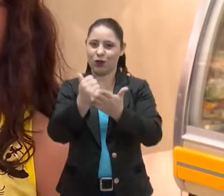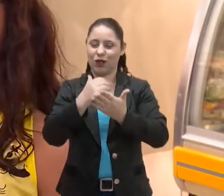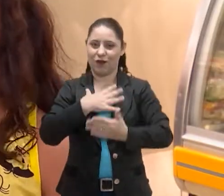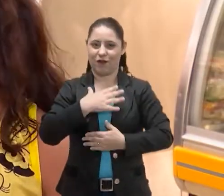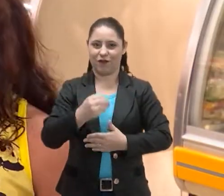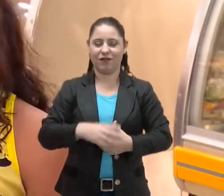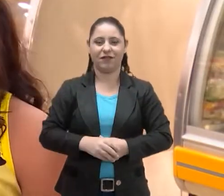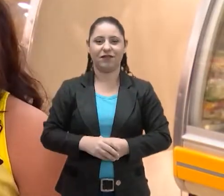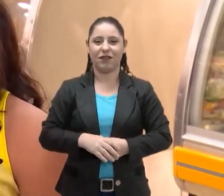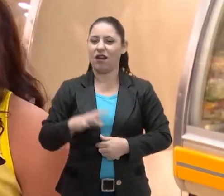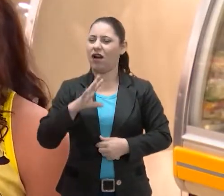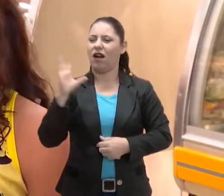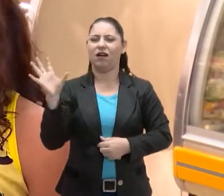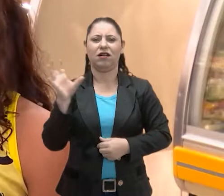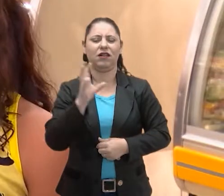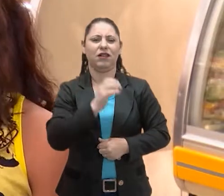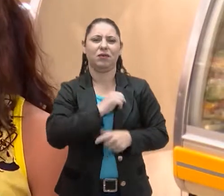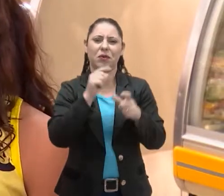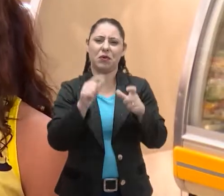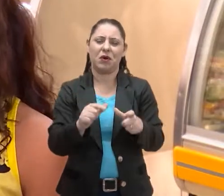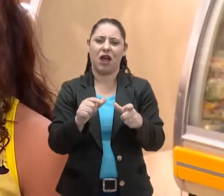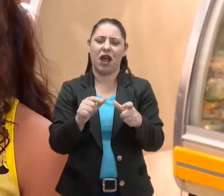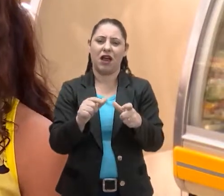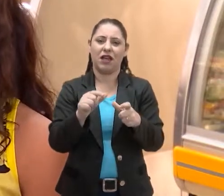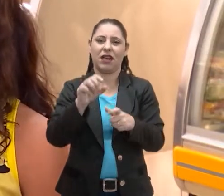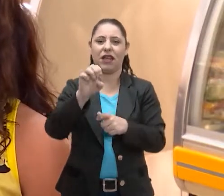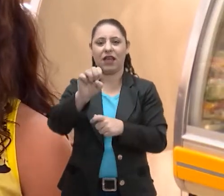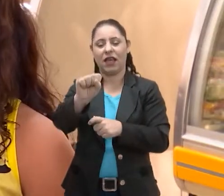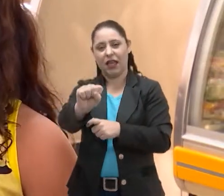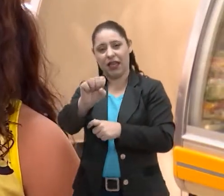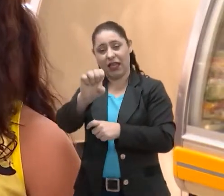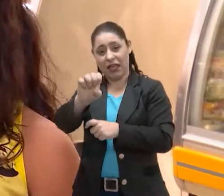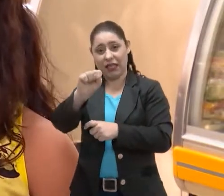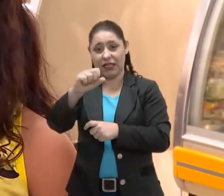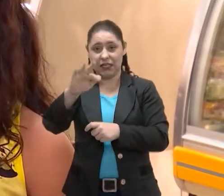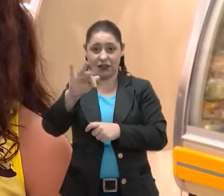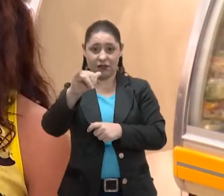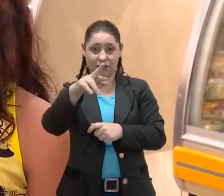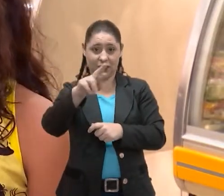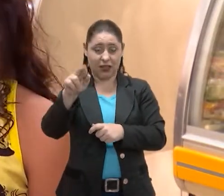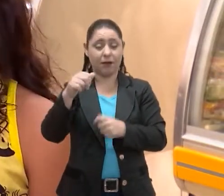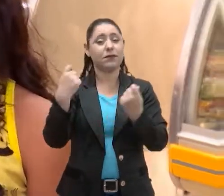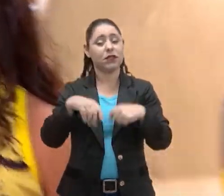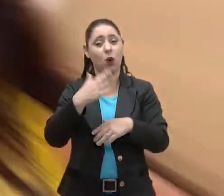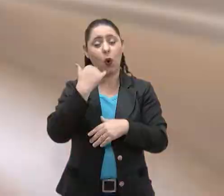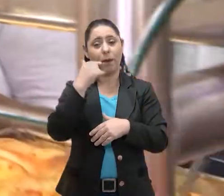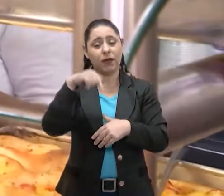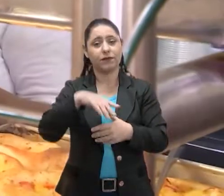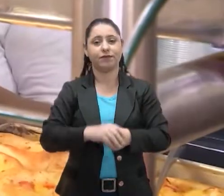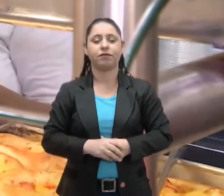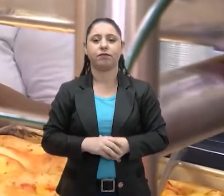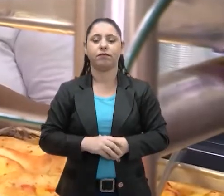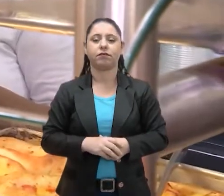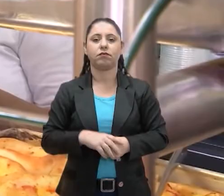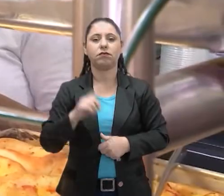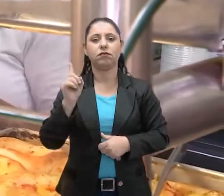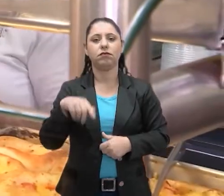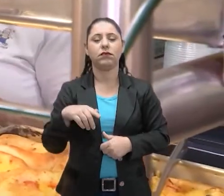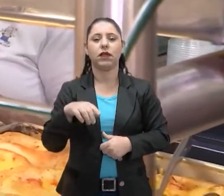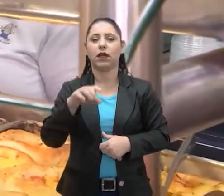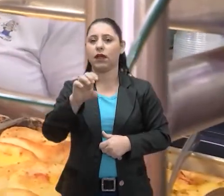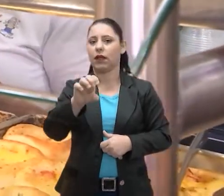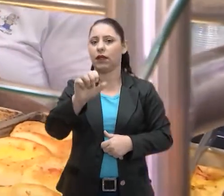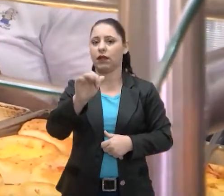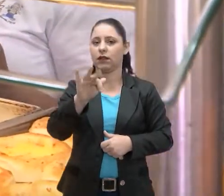agora eu trago a minha filha. Ela adora a esfirra daqui, então sempre que a gente passa por aqui, a gente tem que lanchar por aqui. Basicamente,